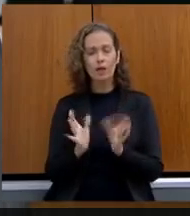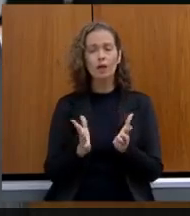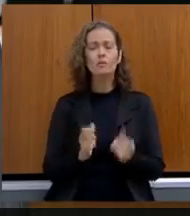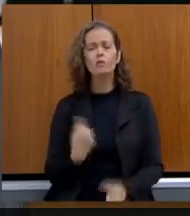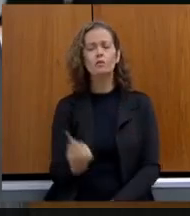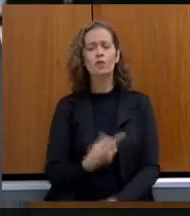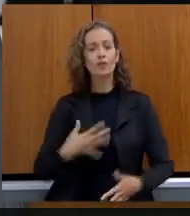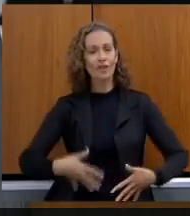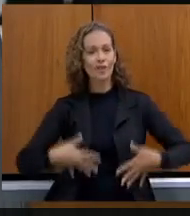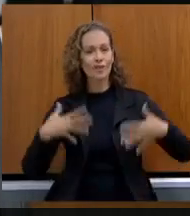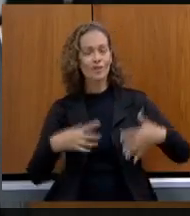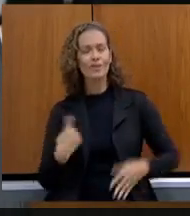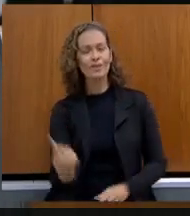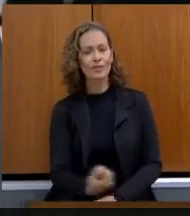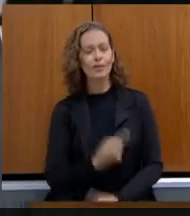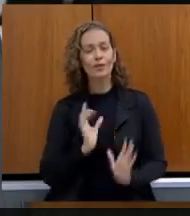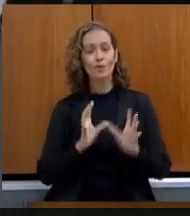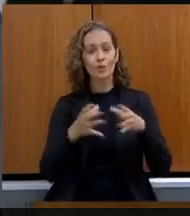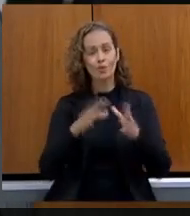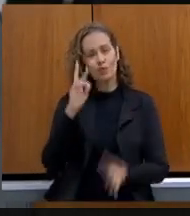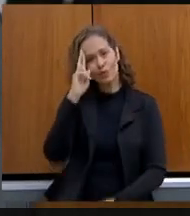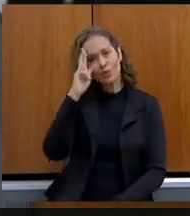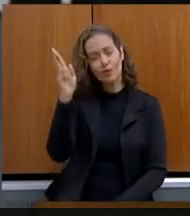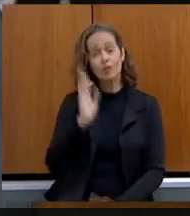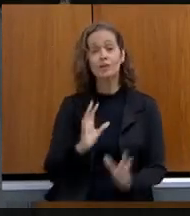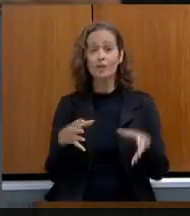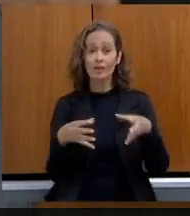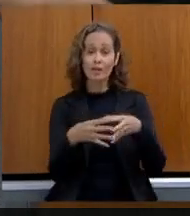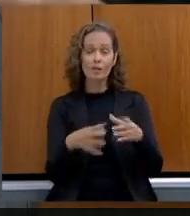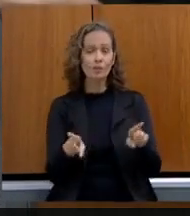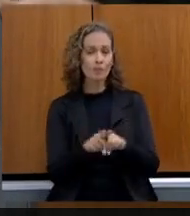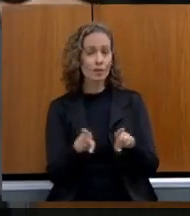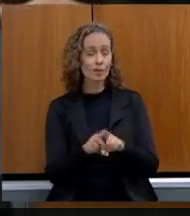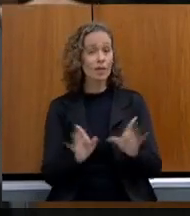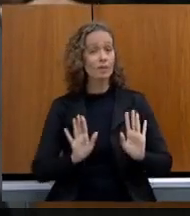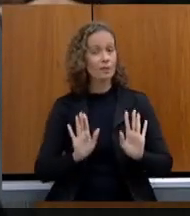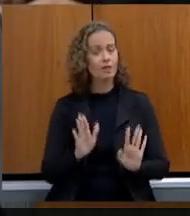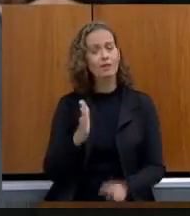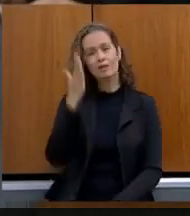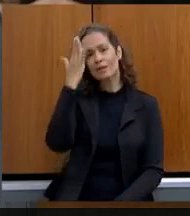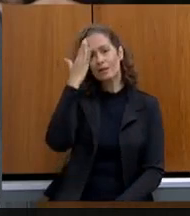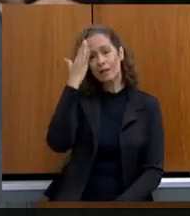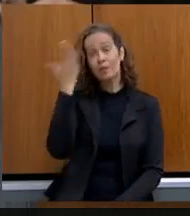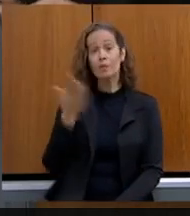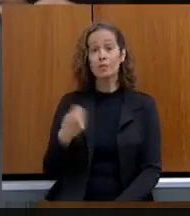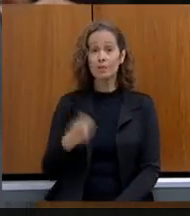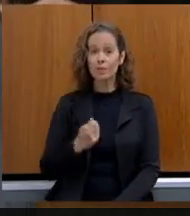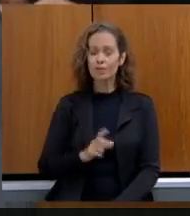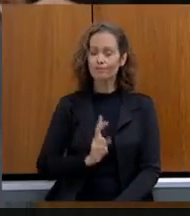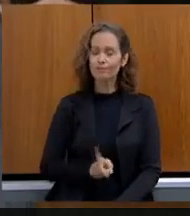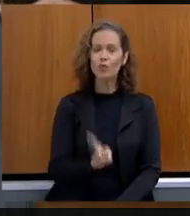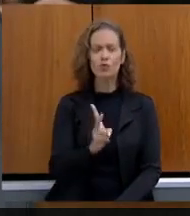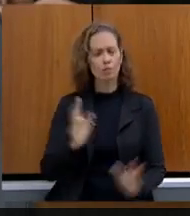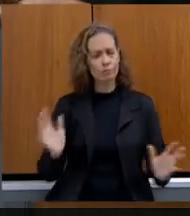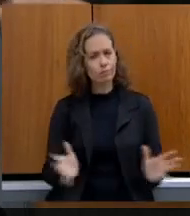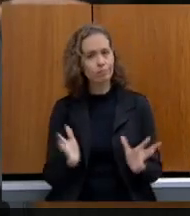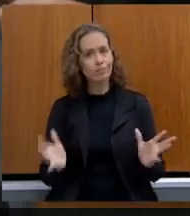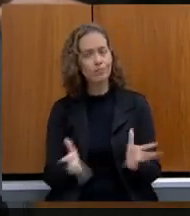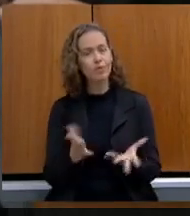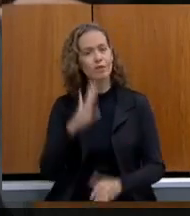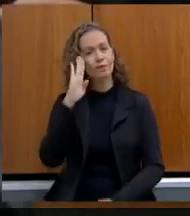muito orgulho dos nossos diretores das nossas equipes por fazer essa busca mas sabemos que ela tem que ser interessante né tem que é